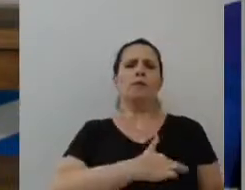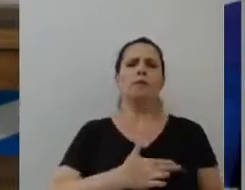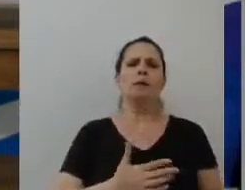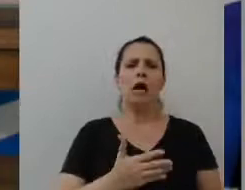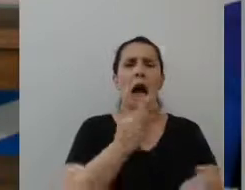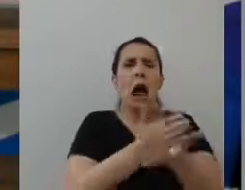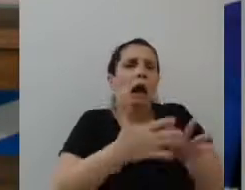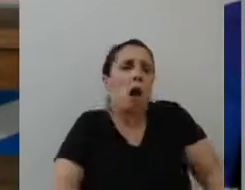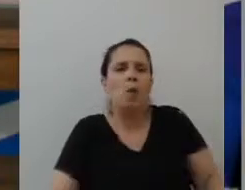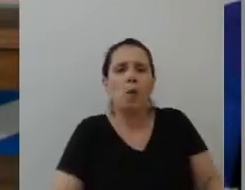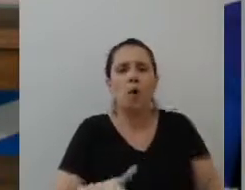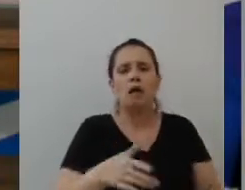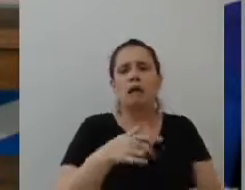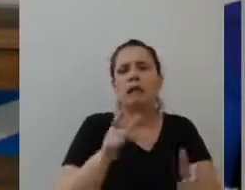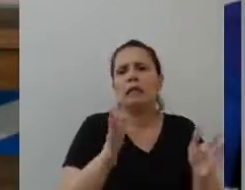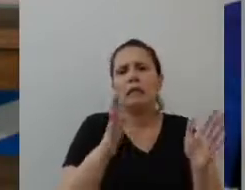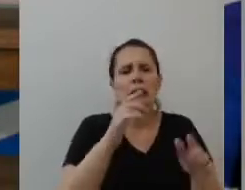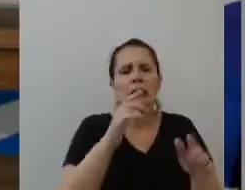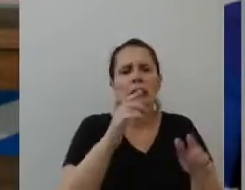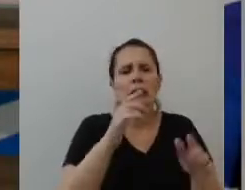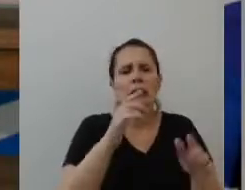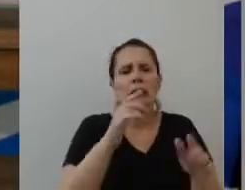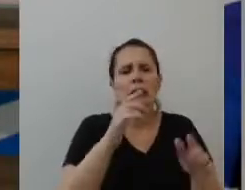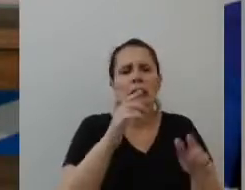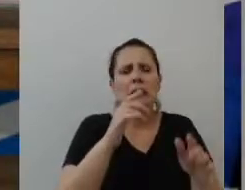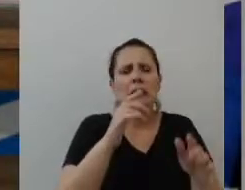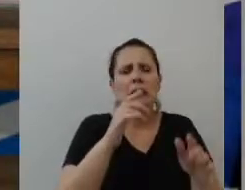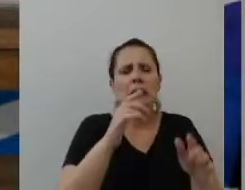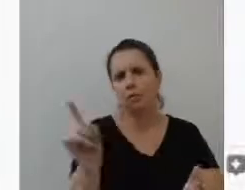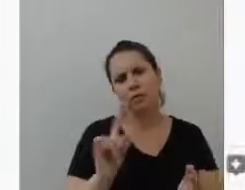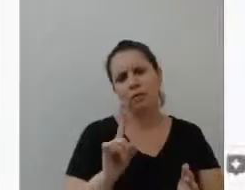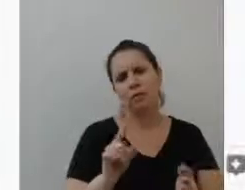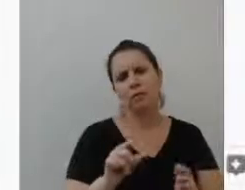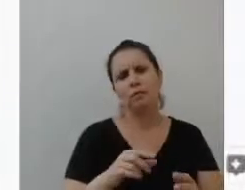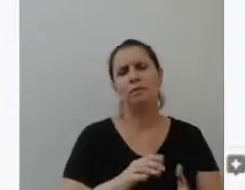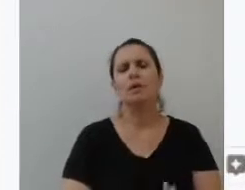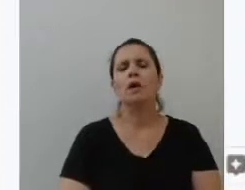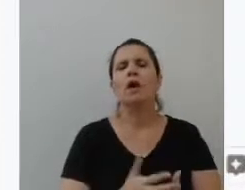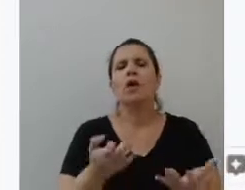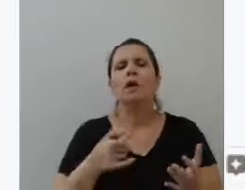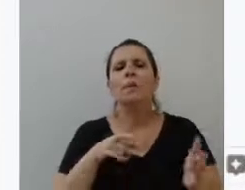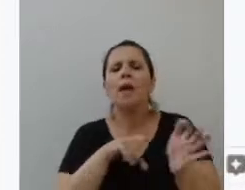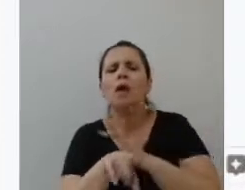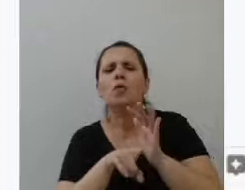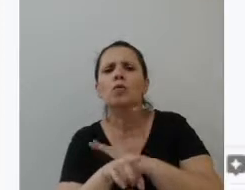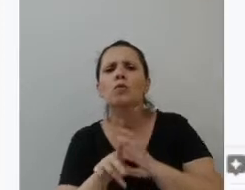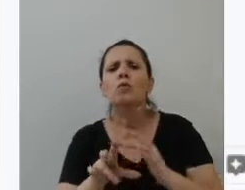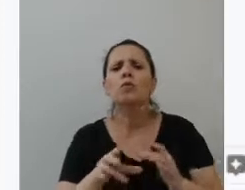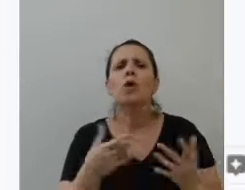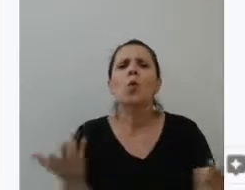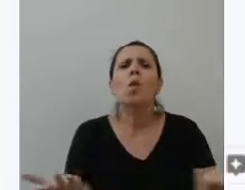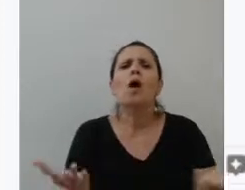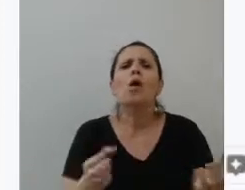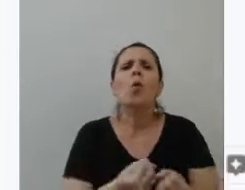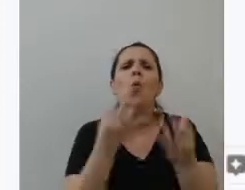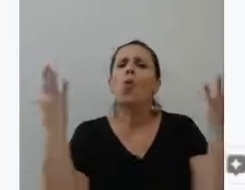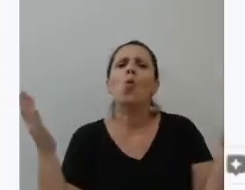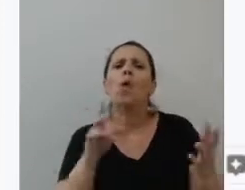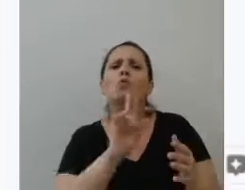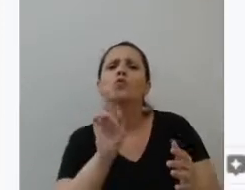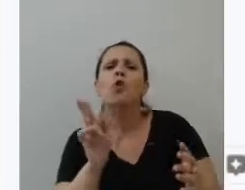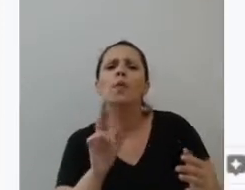acabou, a escola durou só um tempo, tá bom? Olá, gostaria de fazer uma pergunta ao professor Luiz. Sobre quais obras ele recomenda de